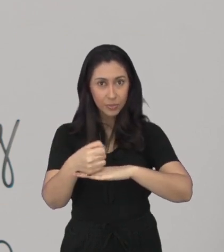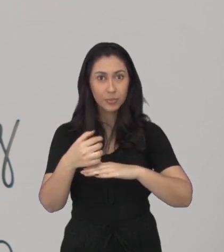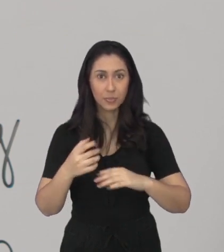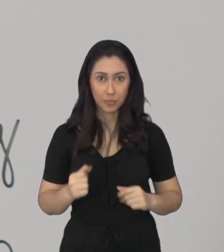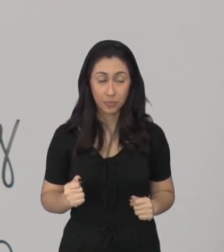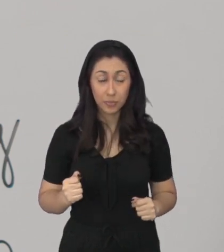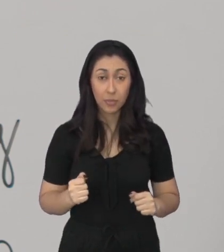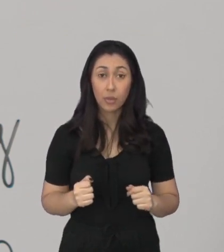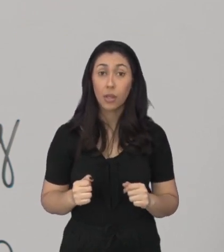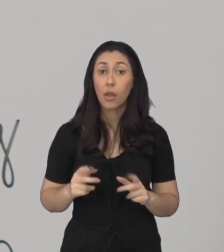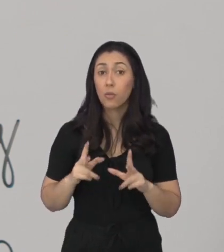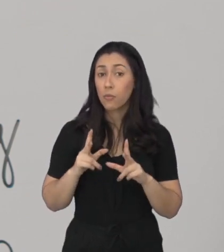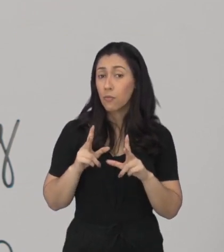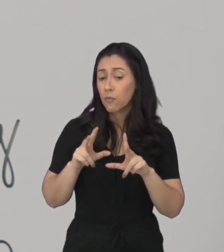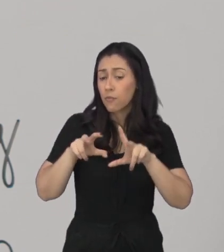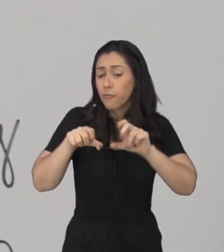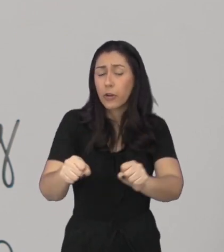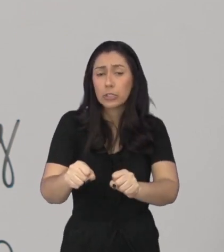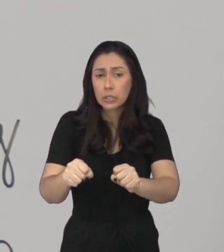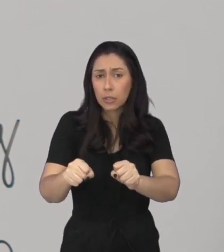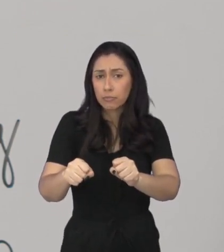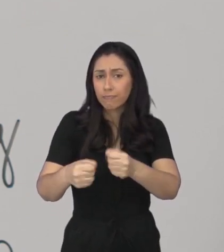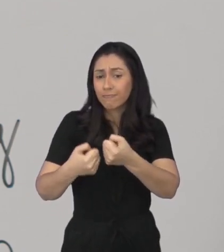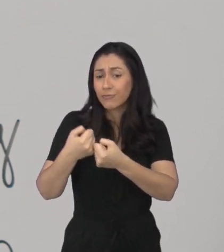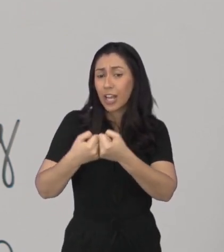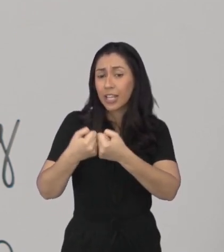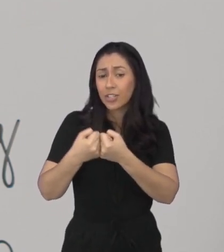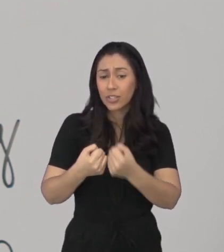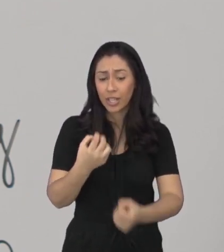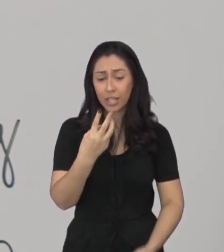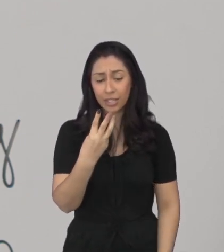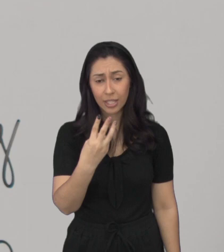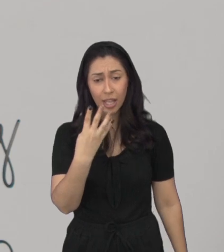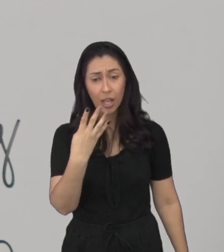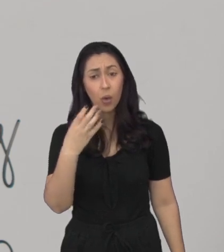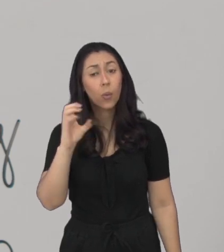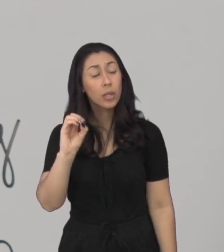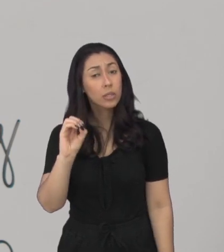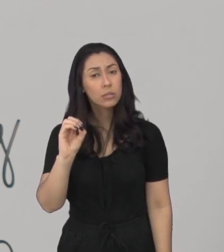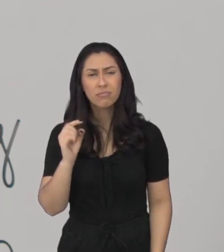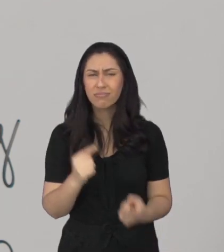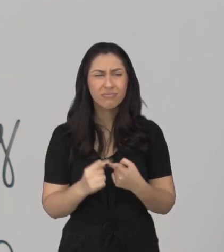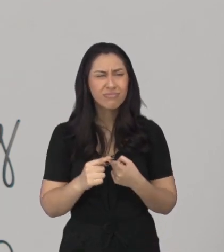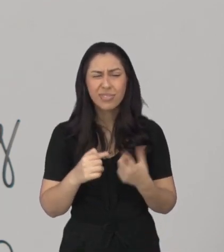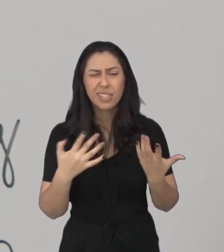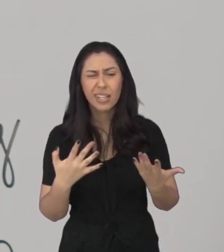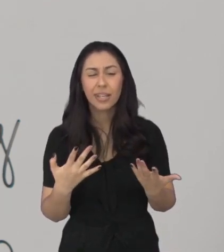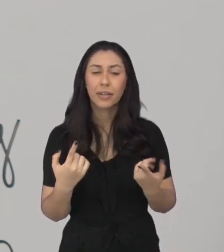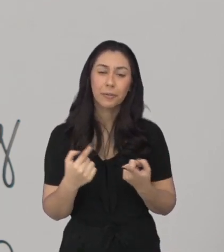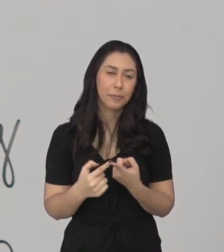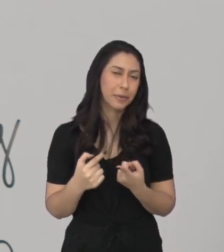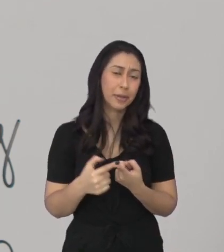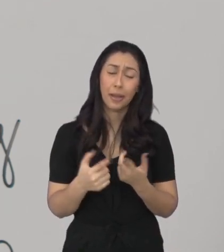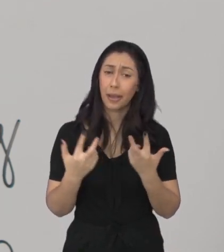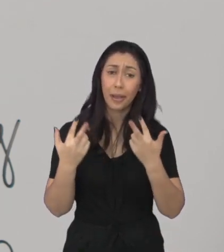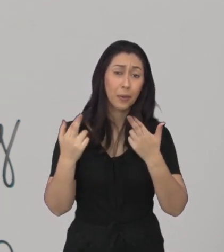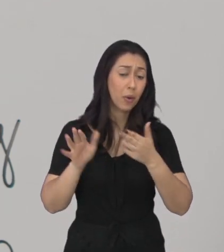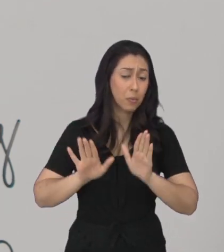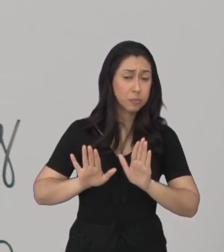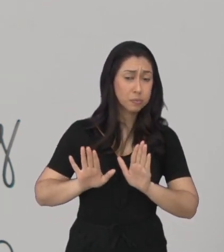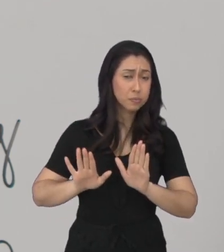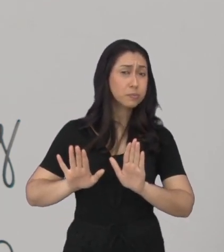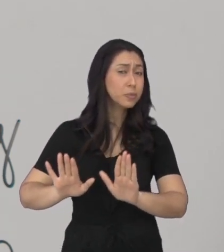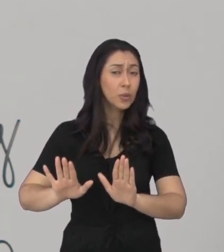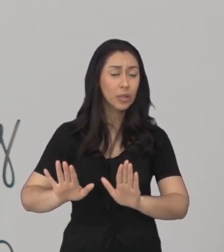Força de atrito vai ser 340 newtons. Por quê? Está aqui, ó. Já expliquei para vocês que a força que empurra é igual à minha